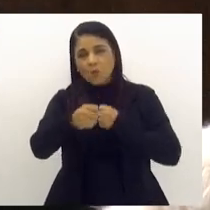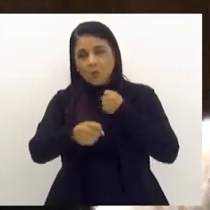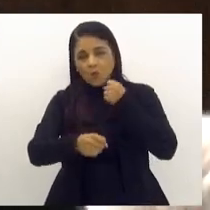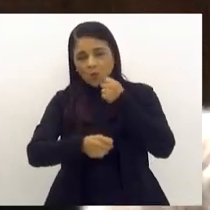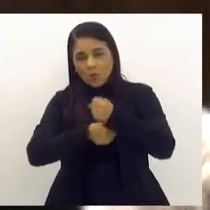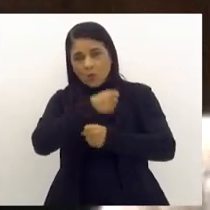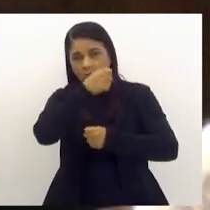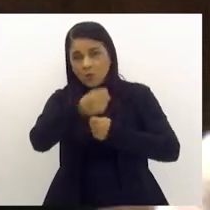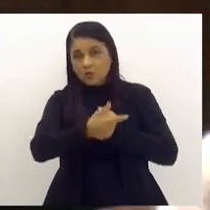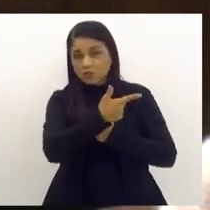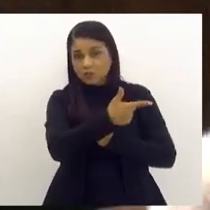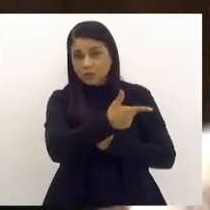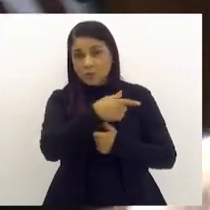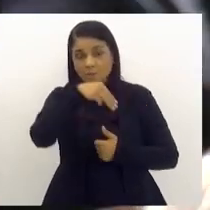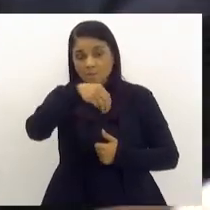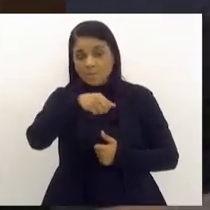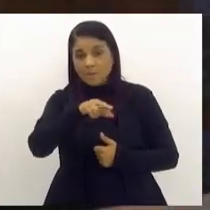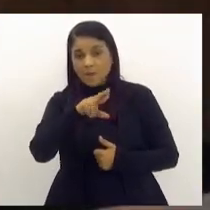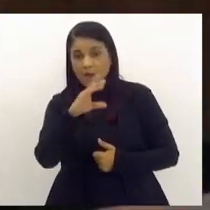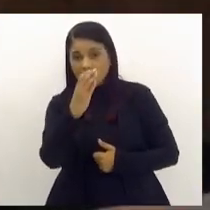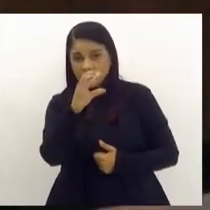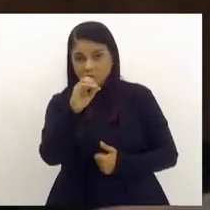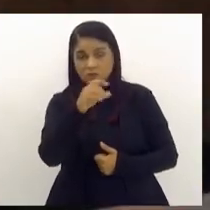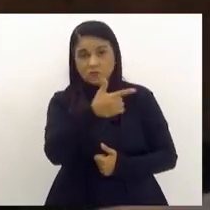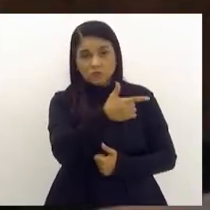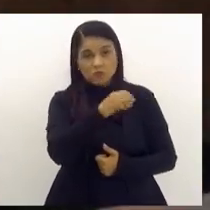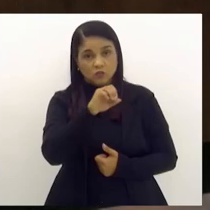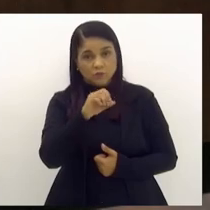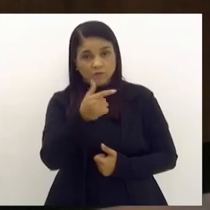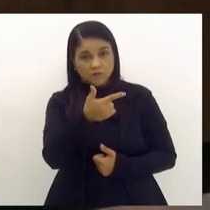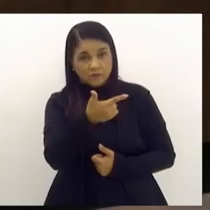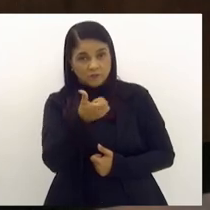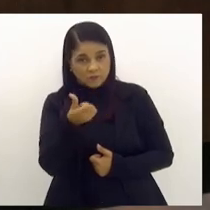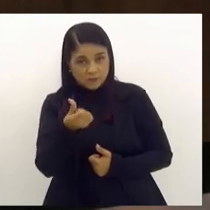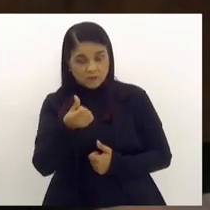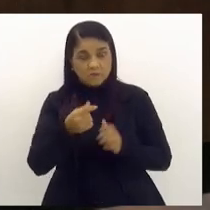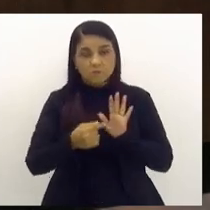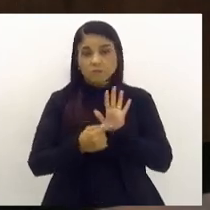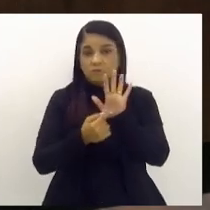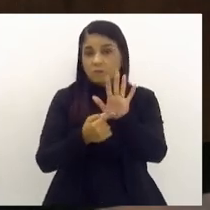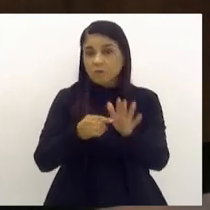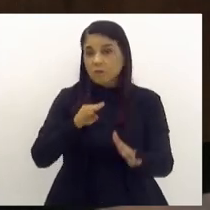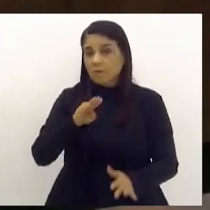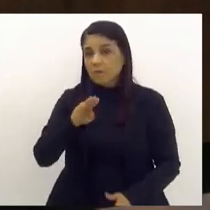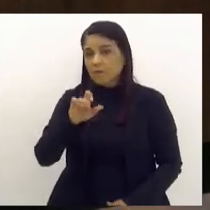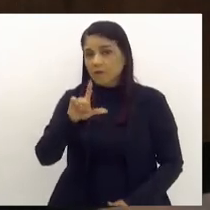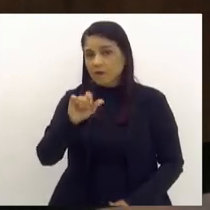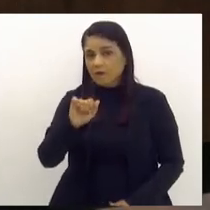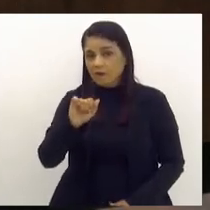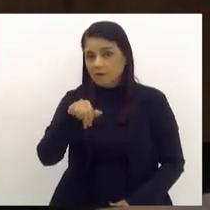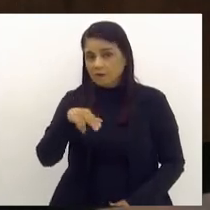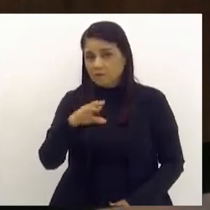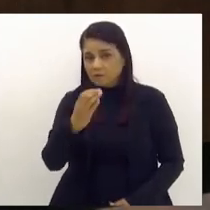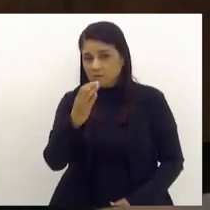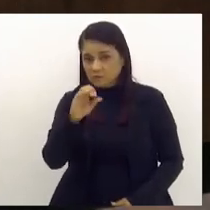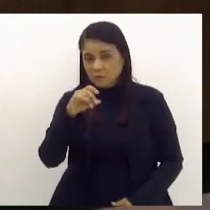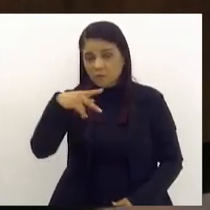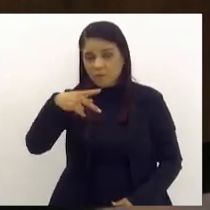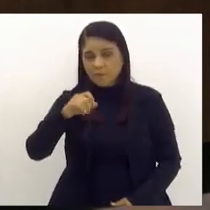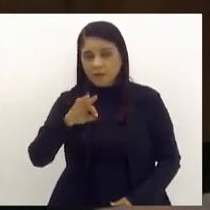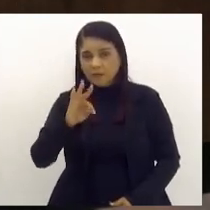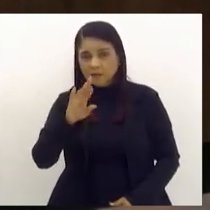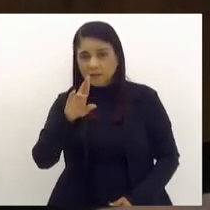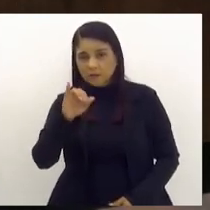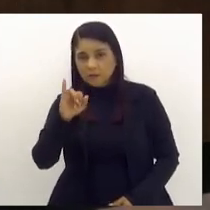2026, quando é apresentado o balanço patrimonial. Conseguimos inserir aqui a dilatação